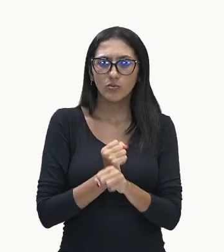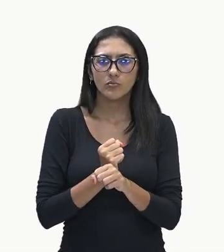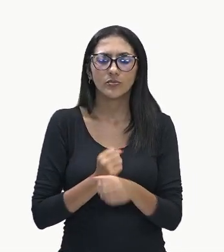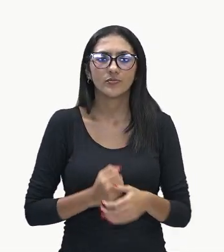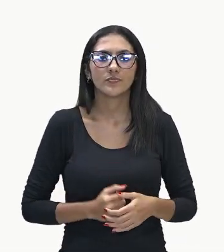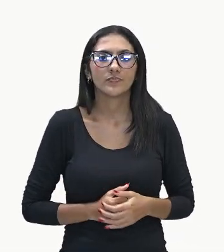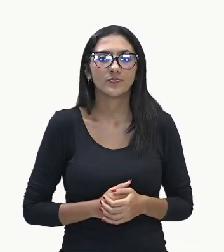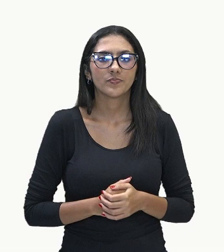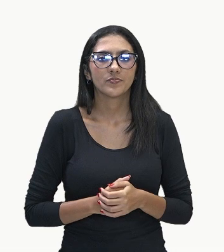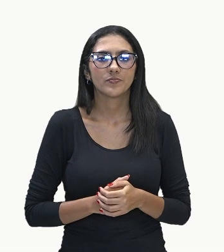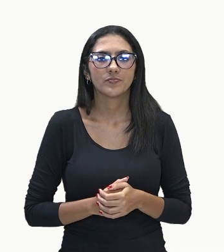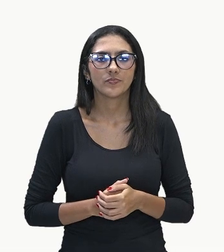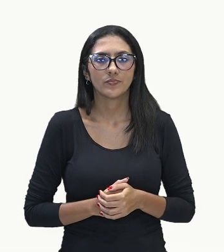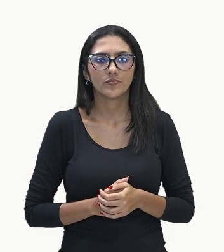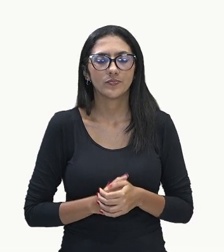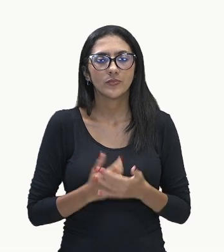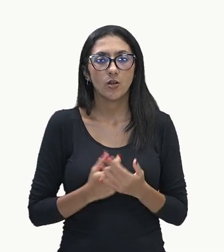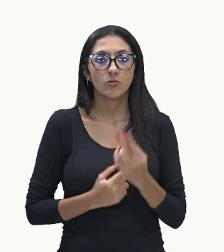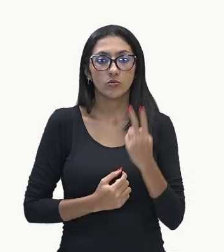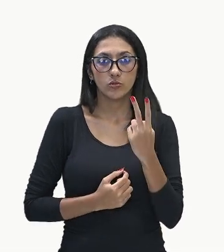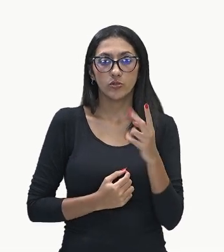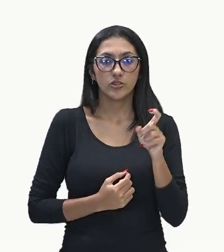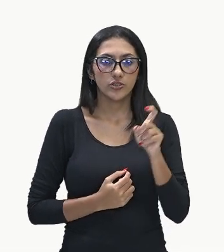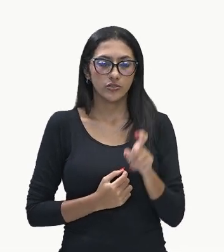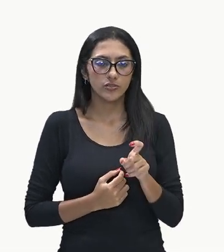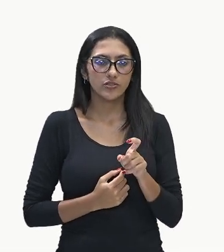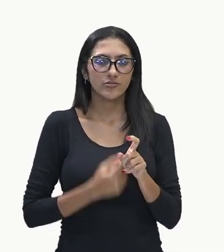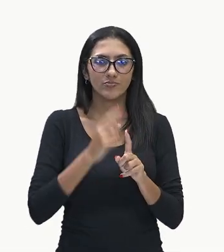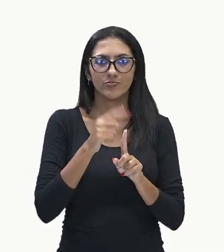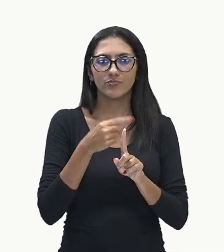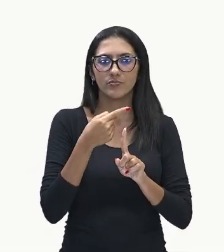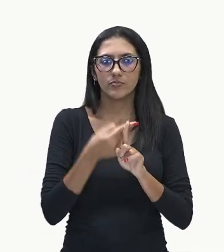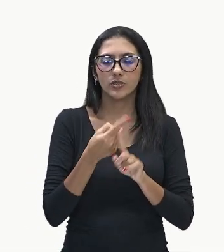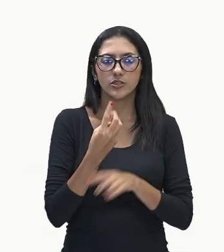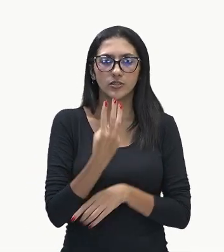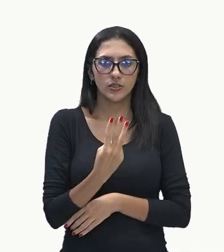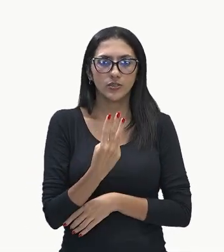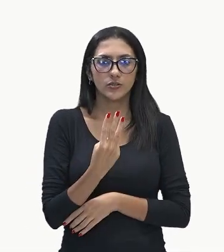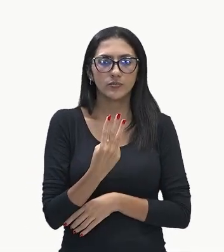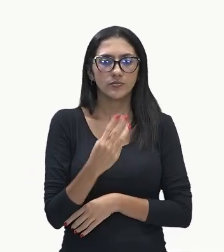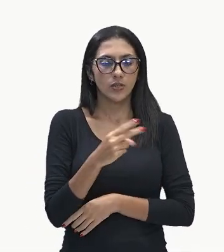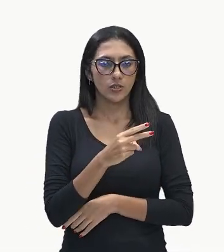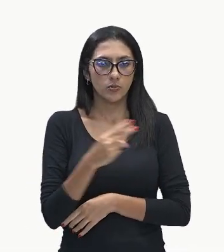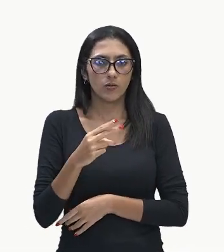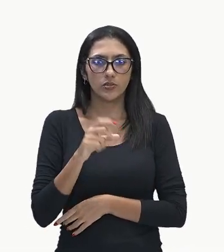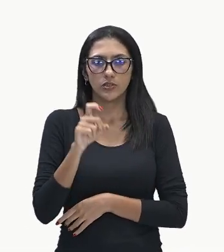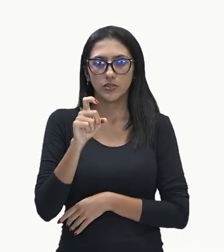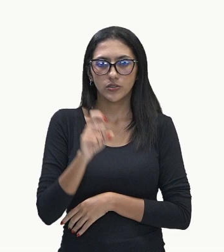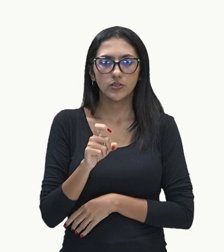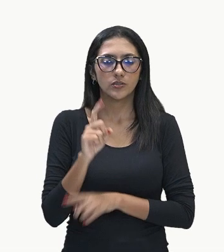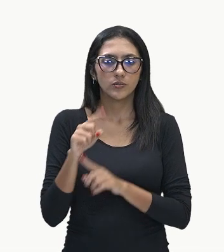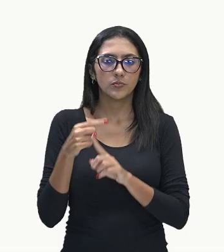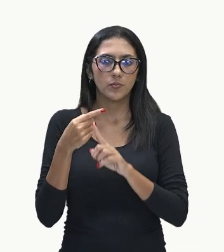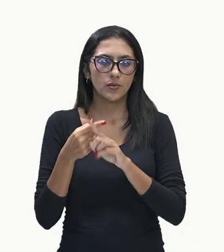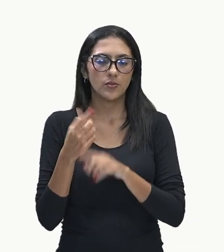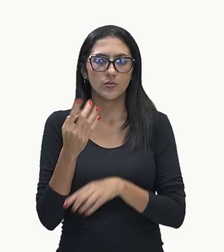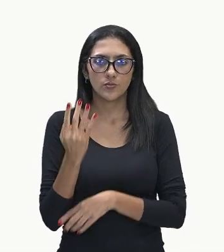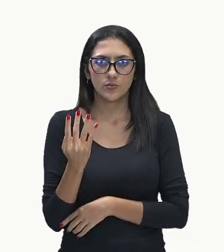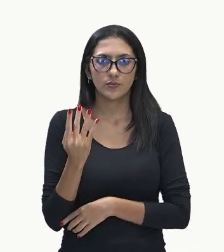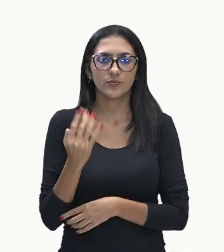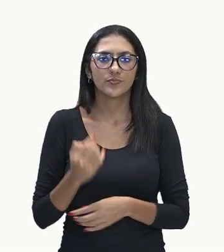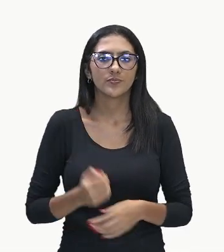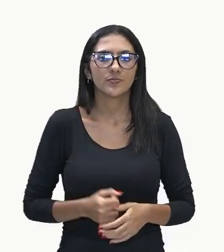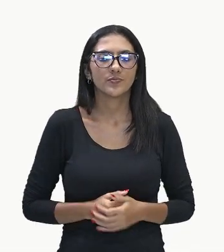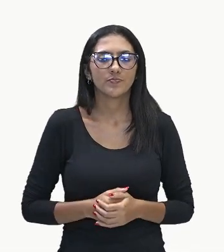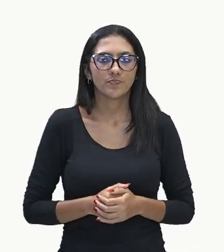complicado. Então, 2x mais 3 é igual a x mais 4.